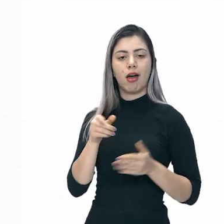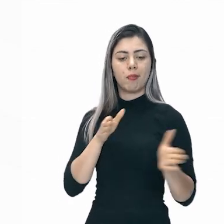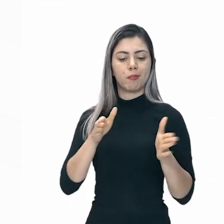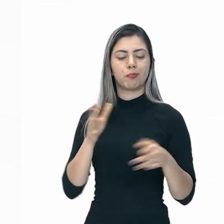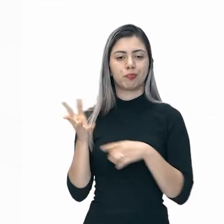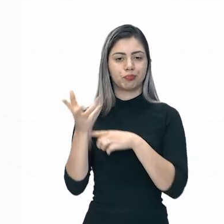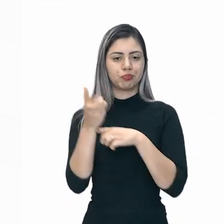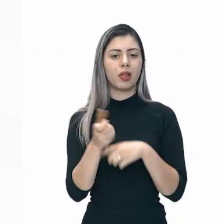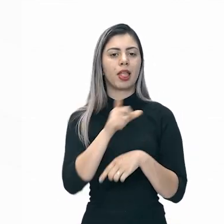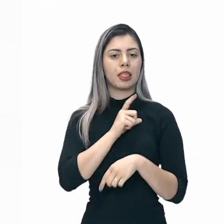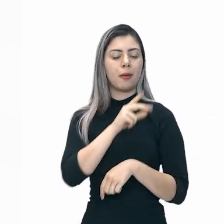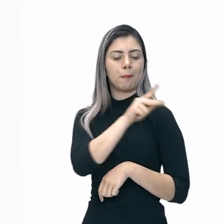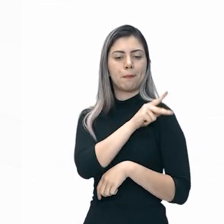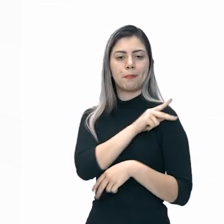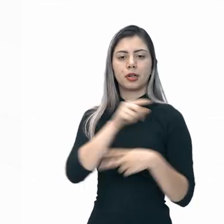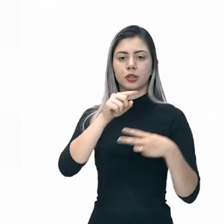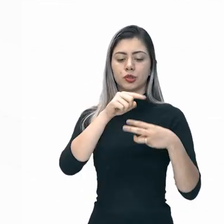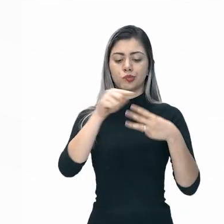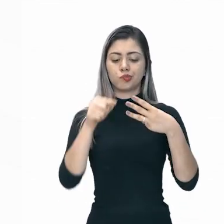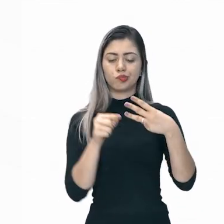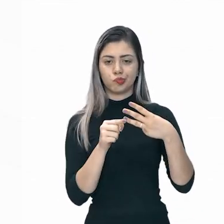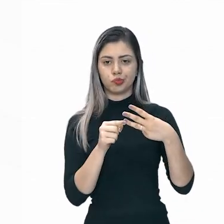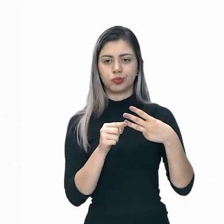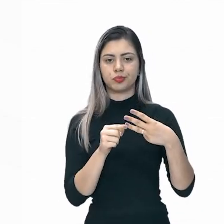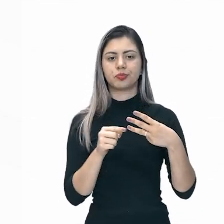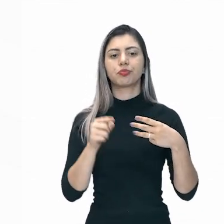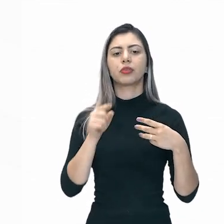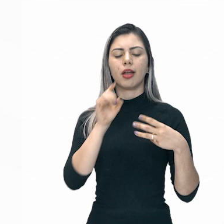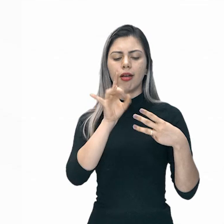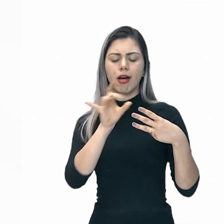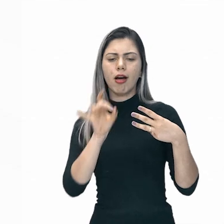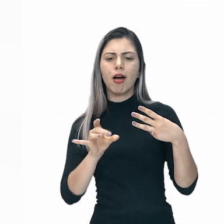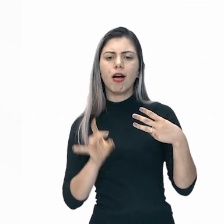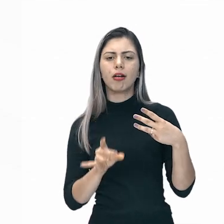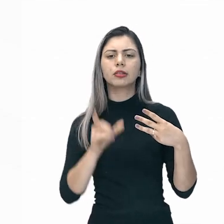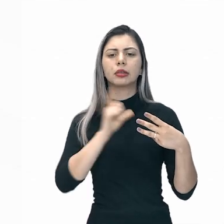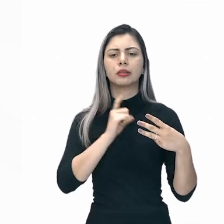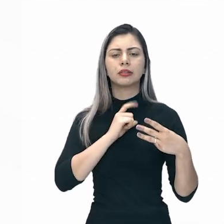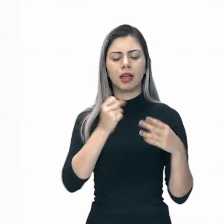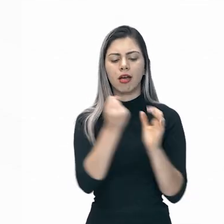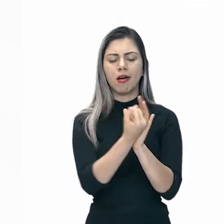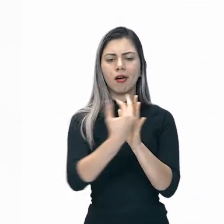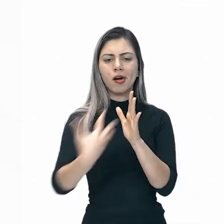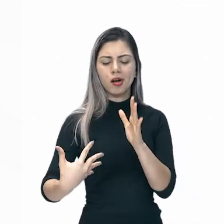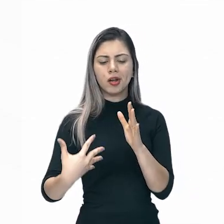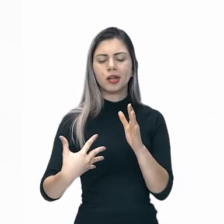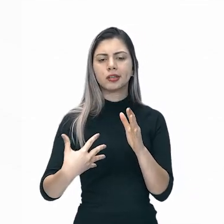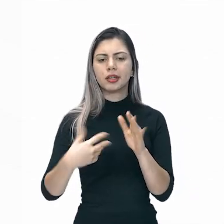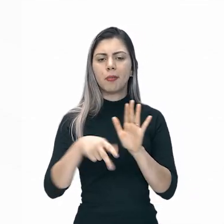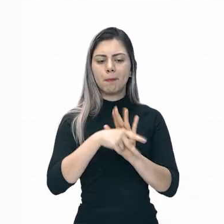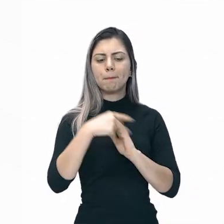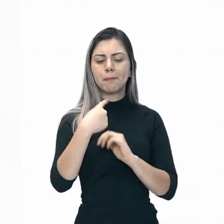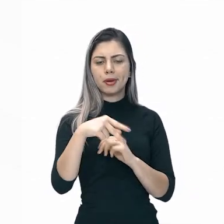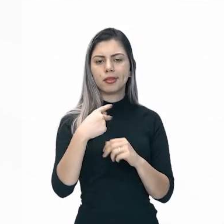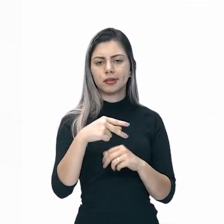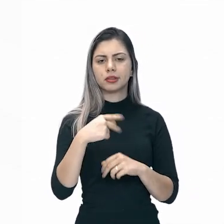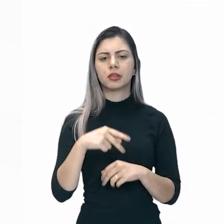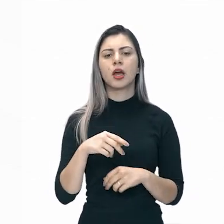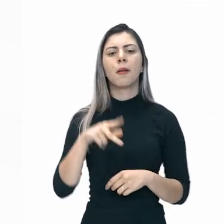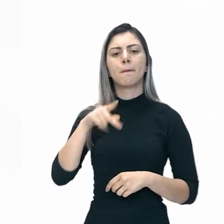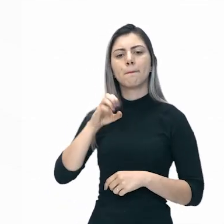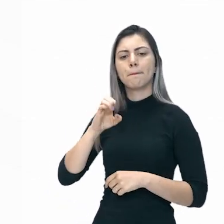esteve dividida em 3 grandes períodos, sendo que em cada um deles apresenta características peculiares. O que